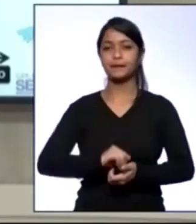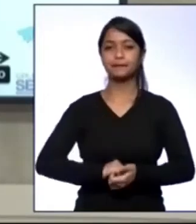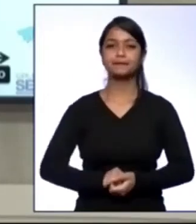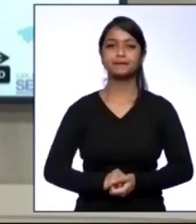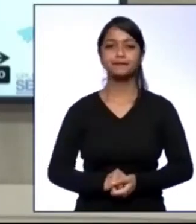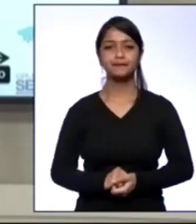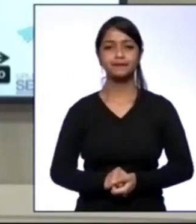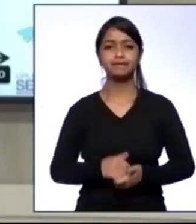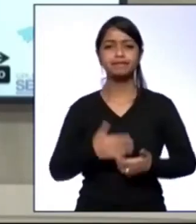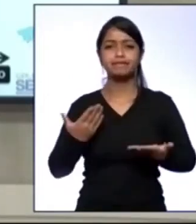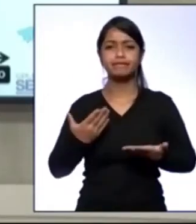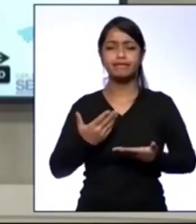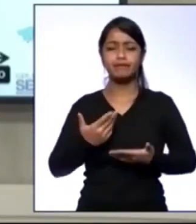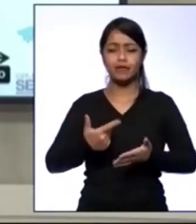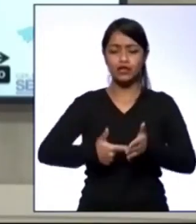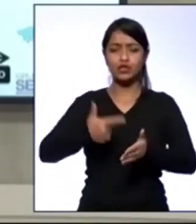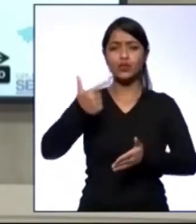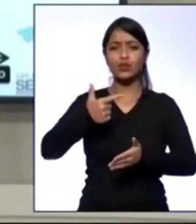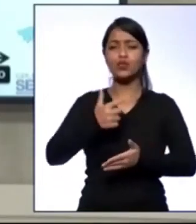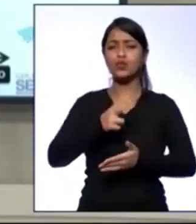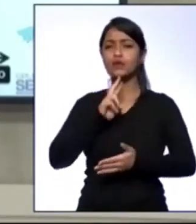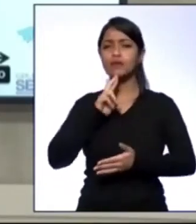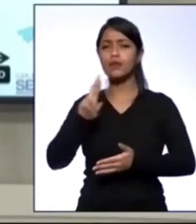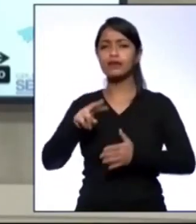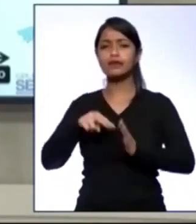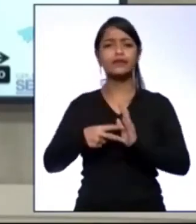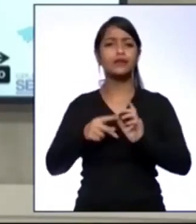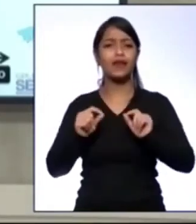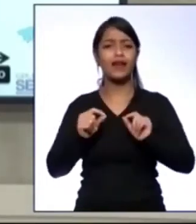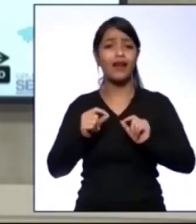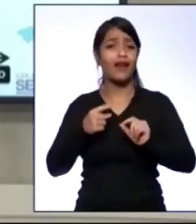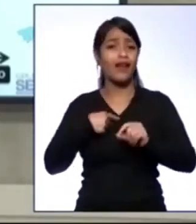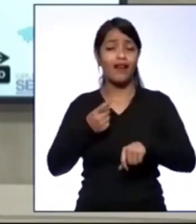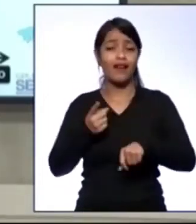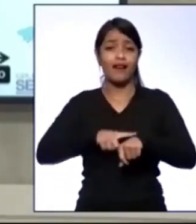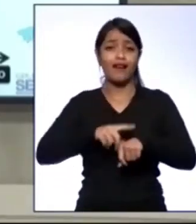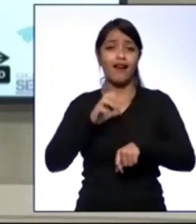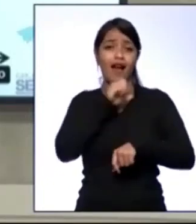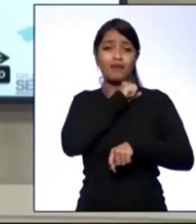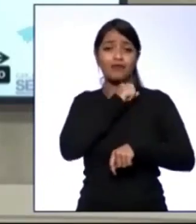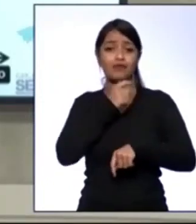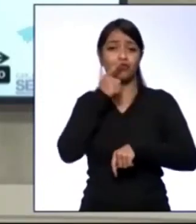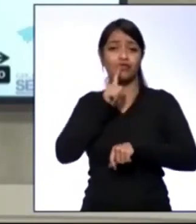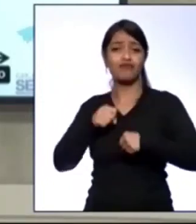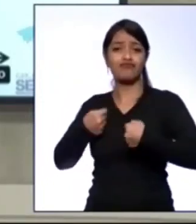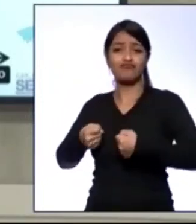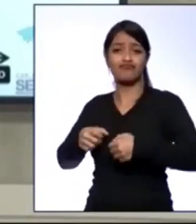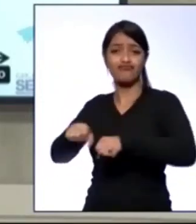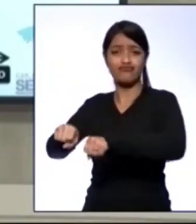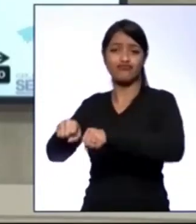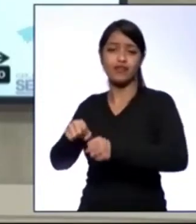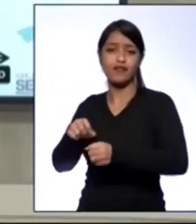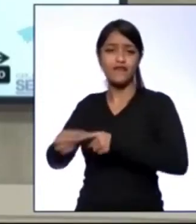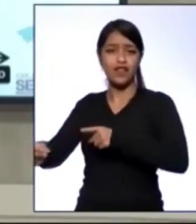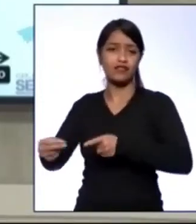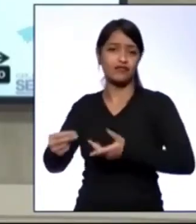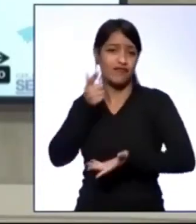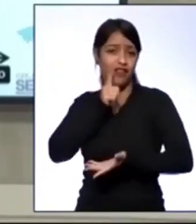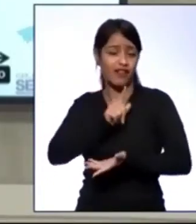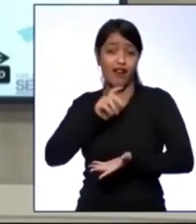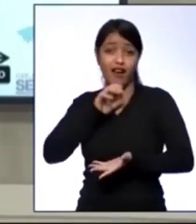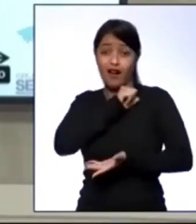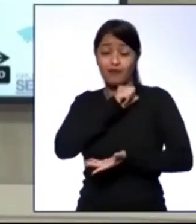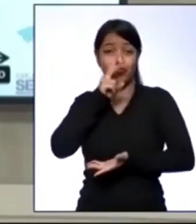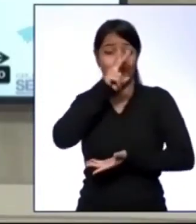secundária. Essa resposta, ela é muito mais rápida e muito mais intensa.